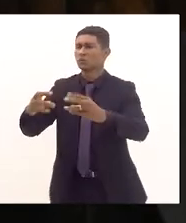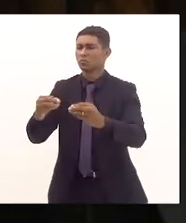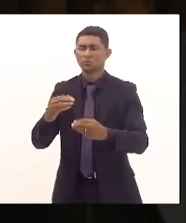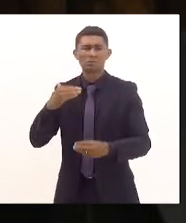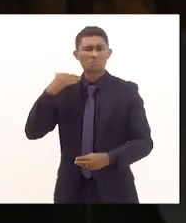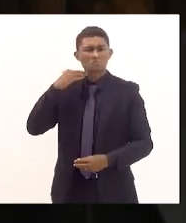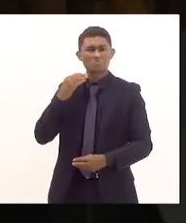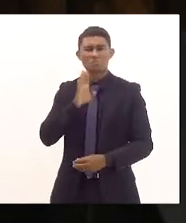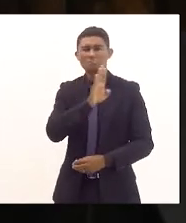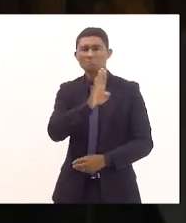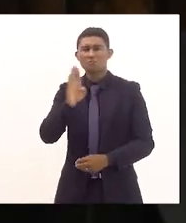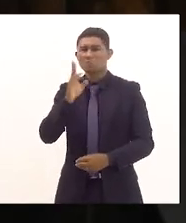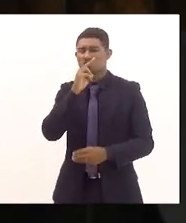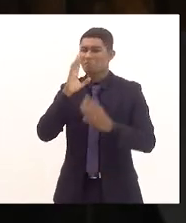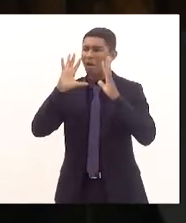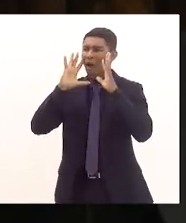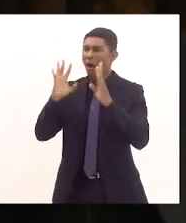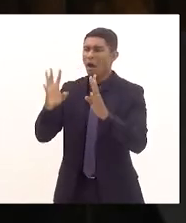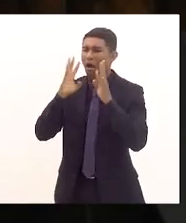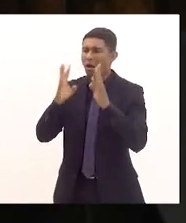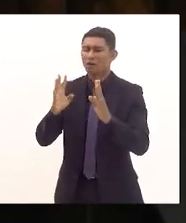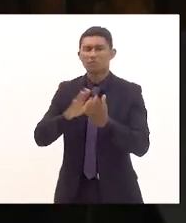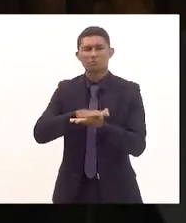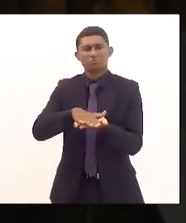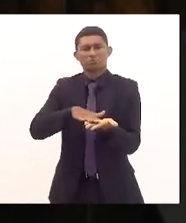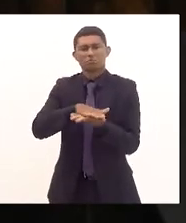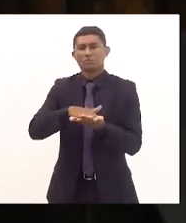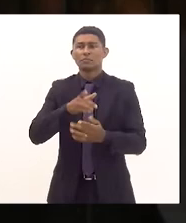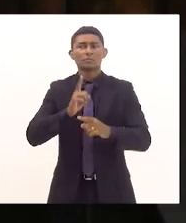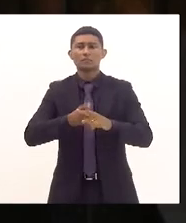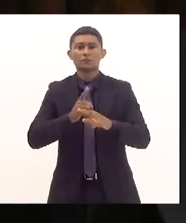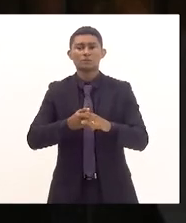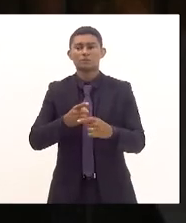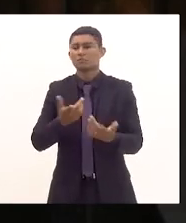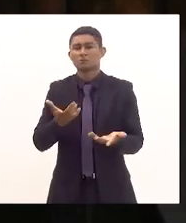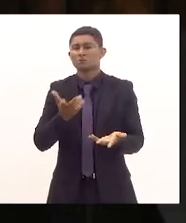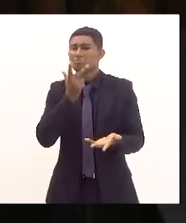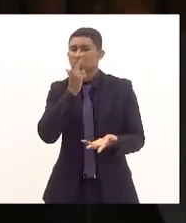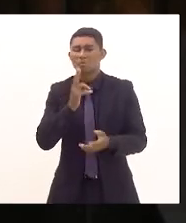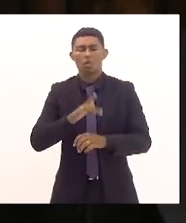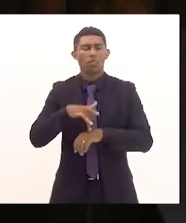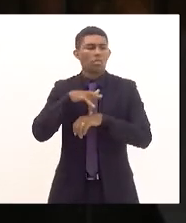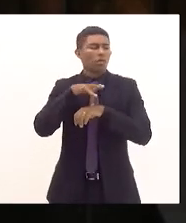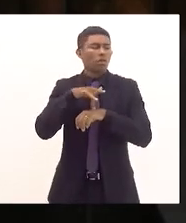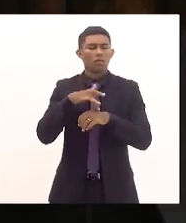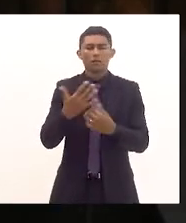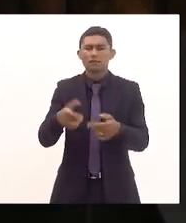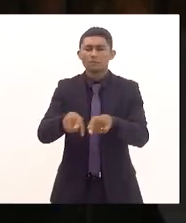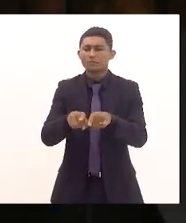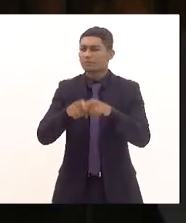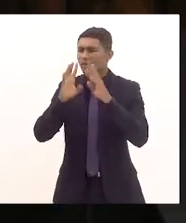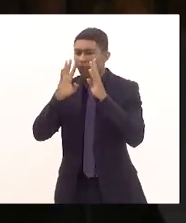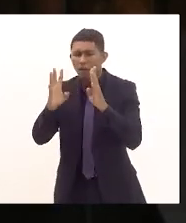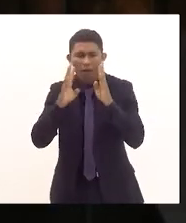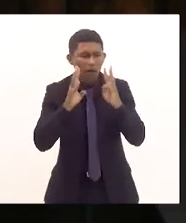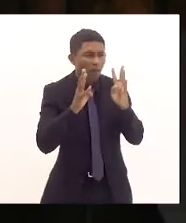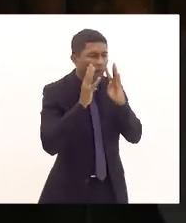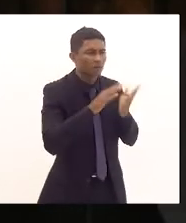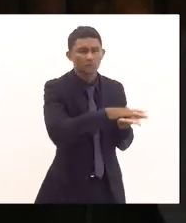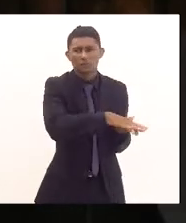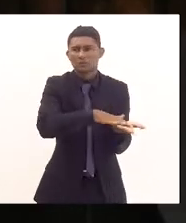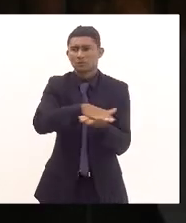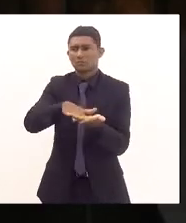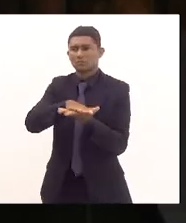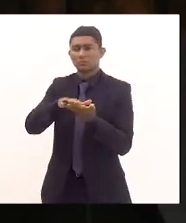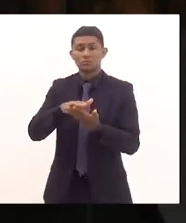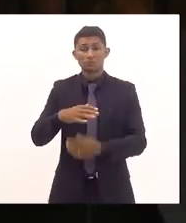geral porque todo mundo acaba sendo impactado a partir do momento que tem um descaso que tem um péssimo atendimento que